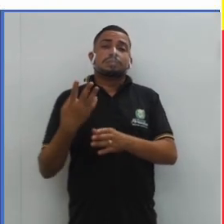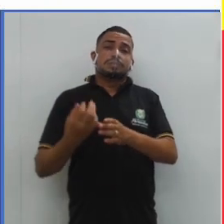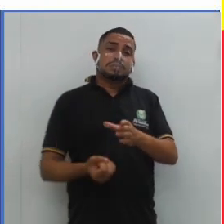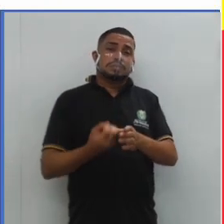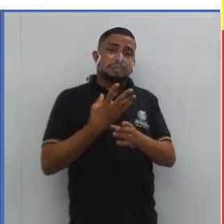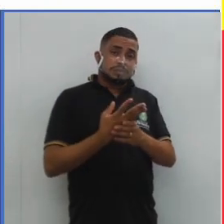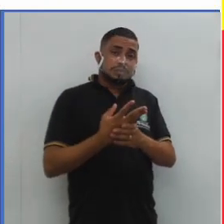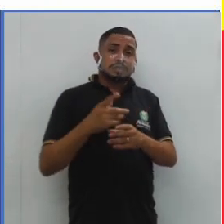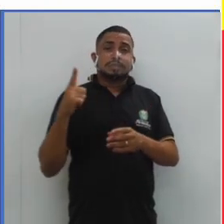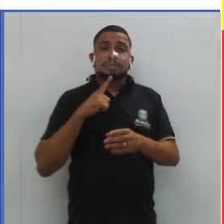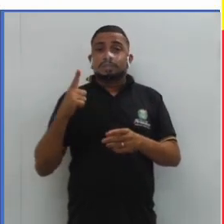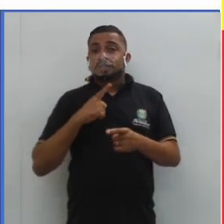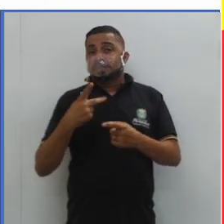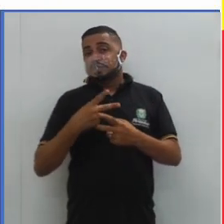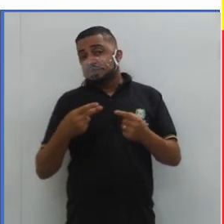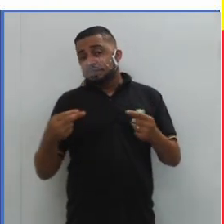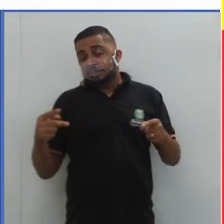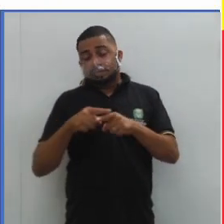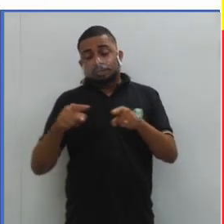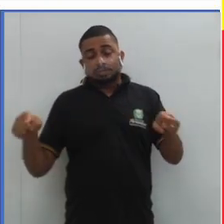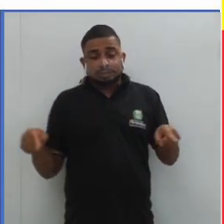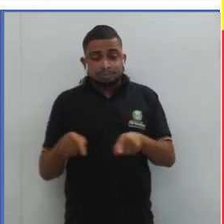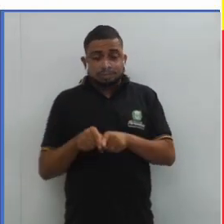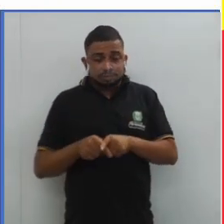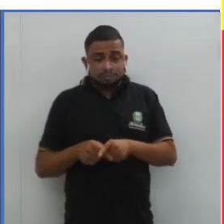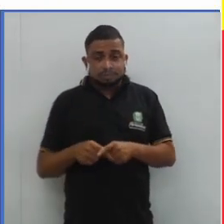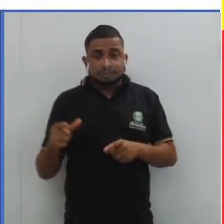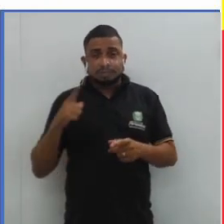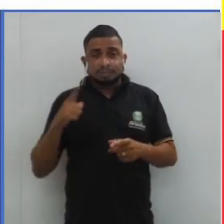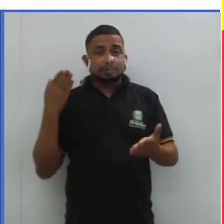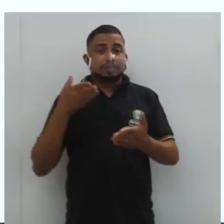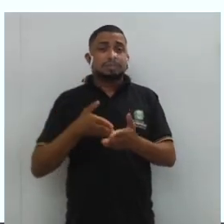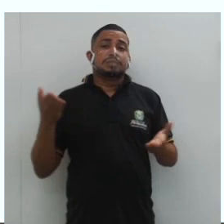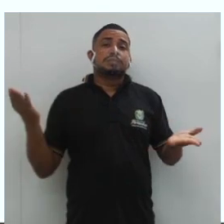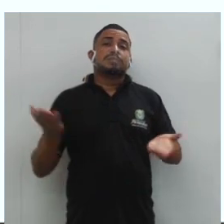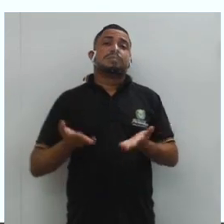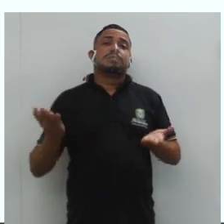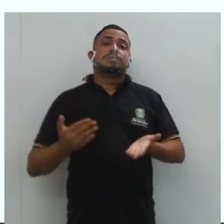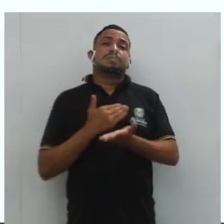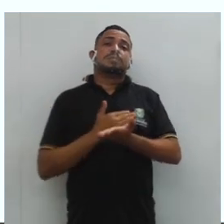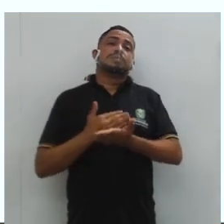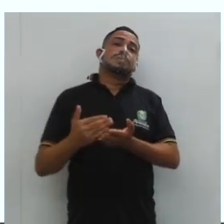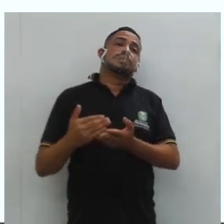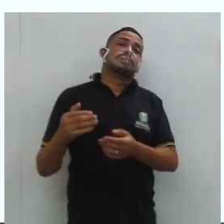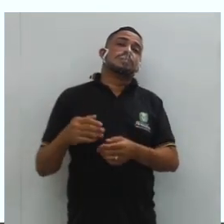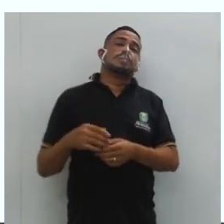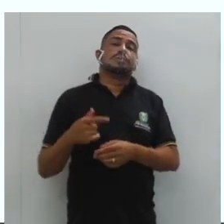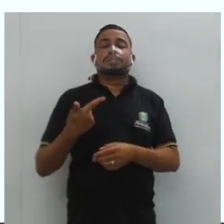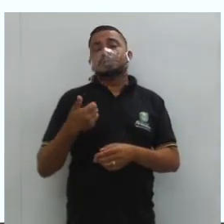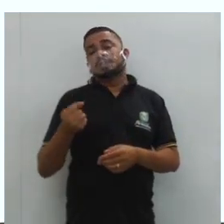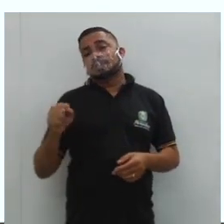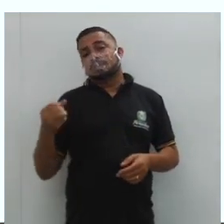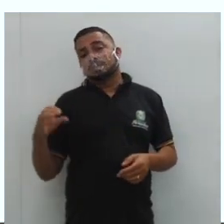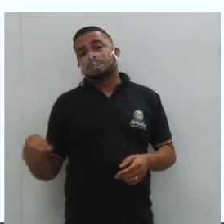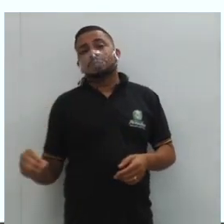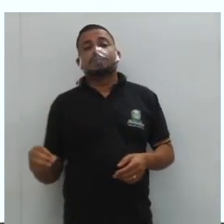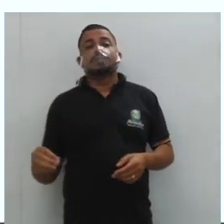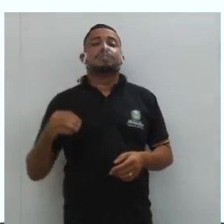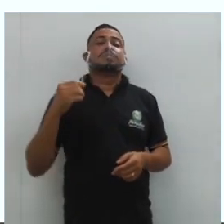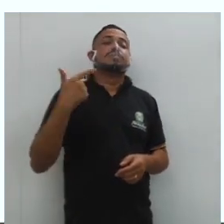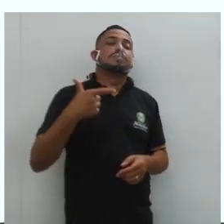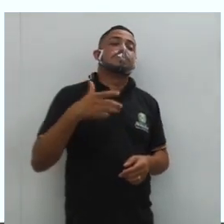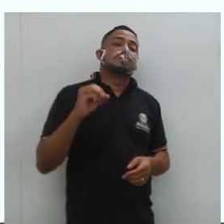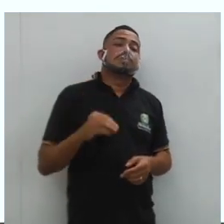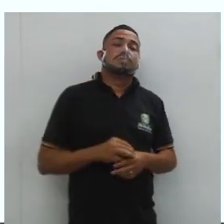novas tecnologias foram surgindo, e tem muitos estúdios que existem até hoje, no início da década do século XX,